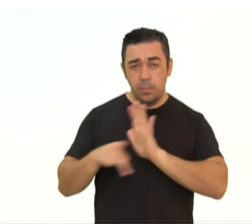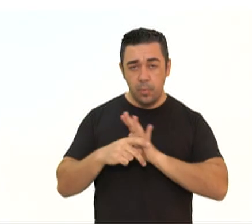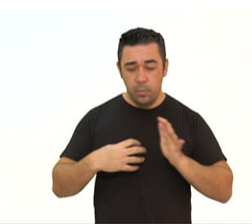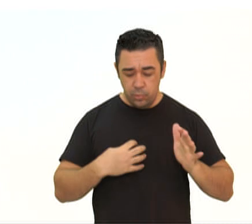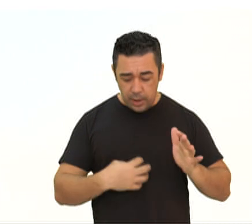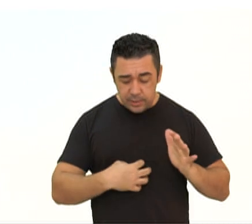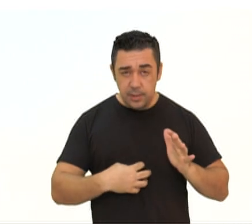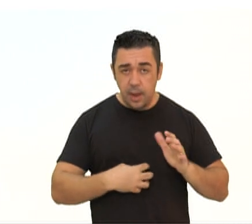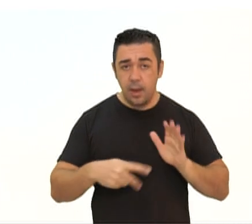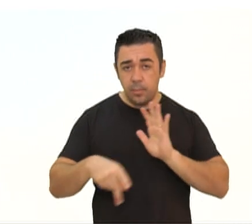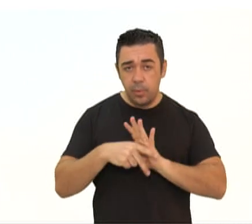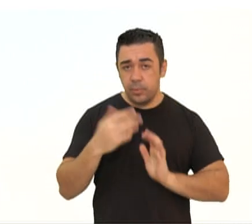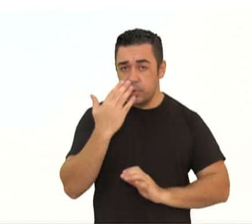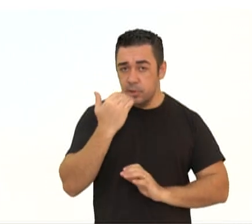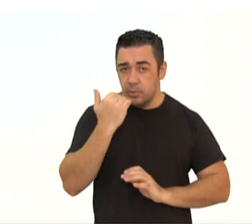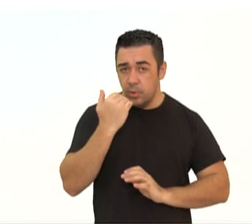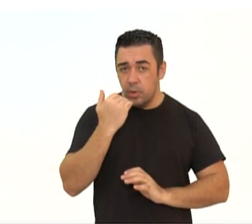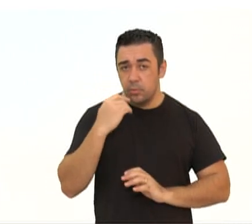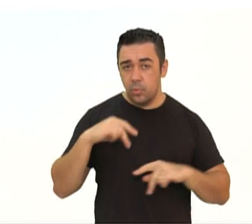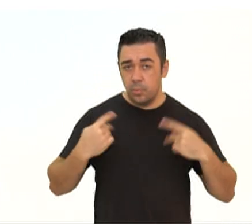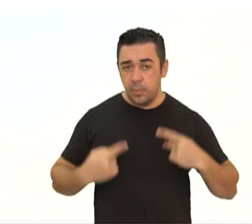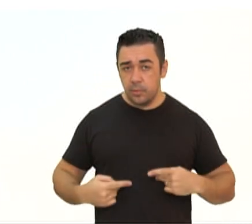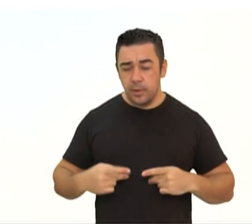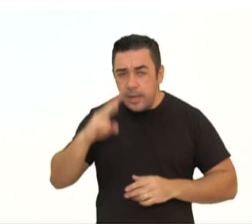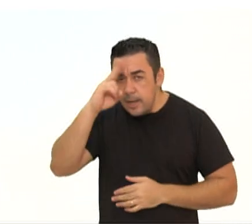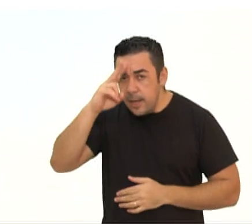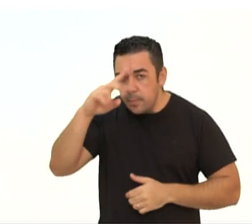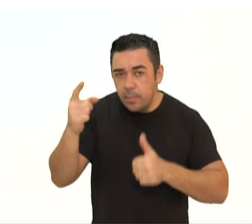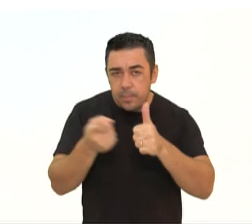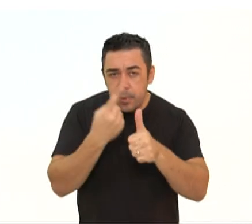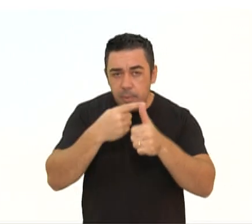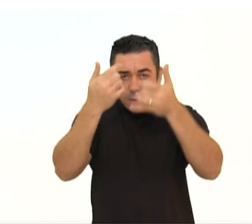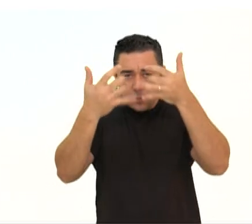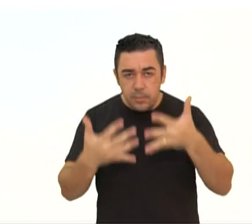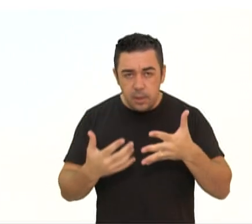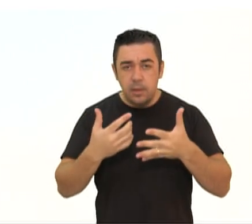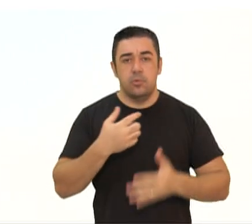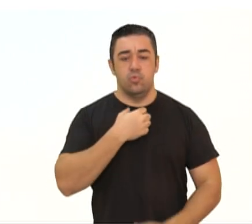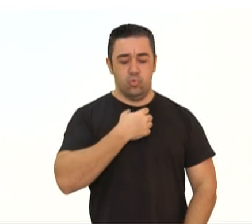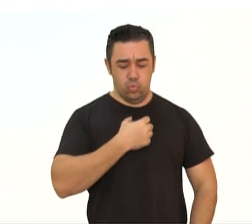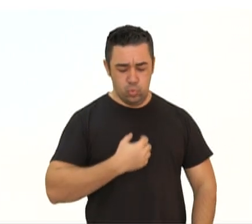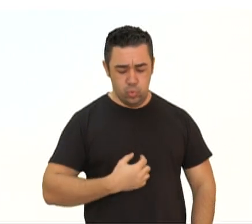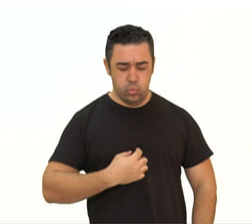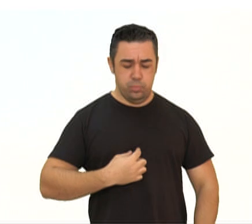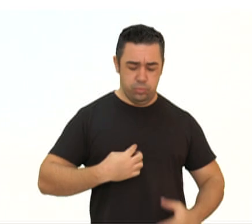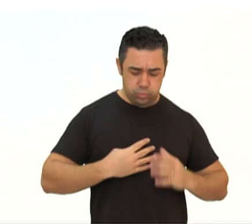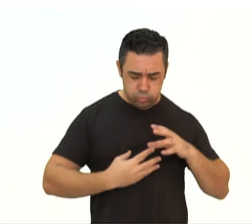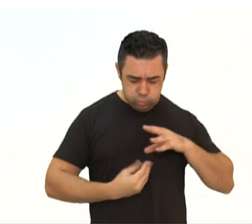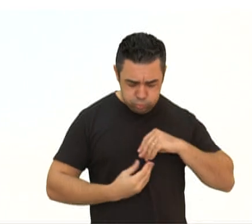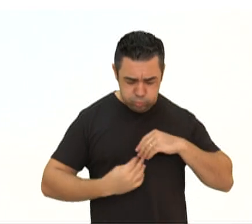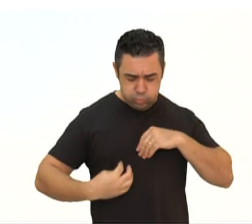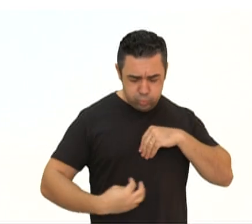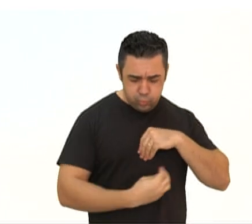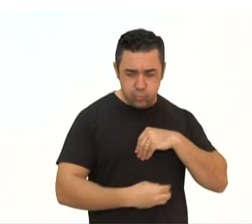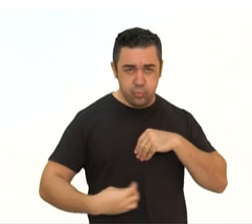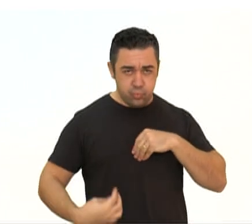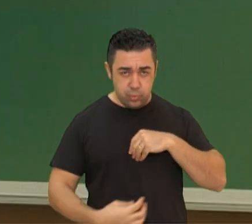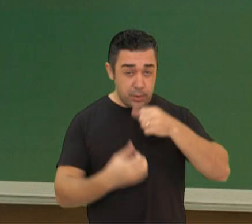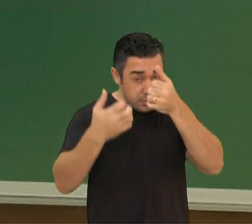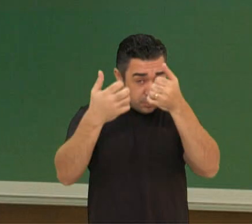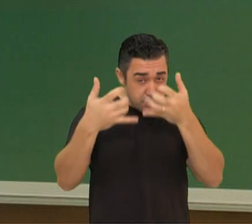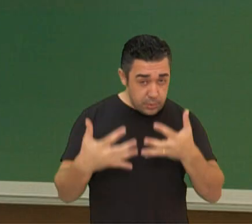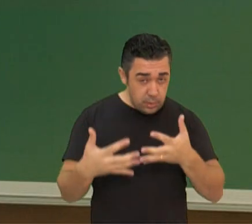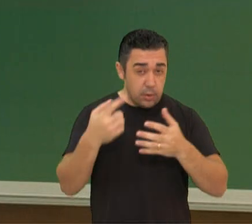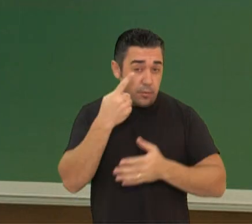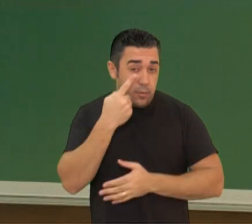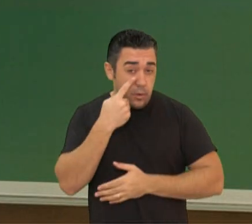digestório humano. Então lembram que na primeira aula que nós falamos sobre o tubo digestório, o processo da digestão, a gente viu